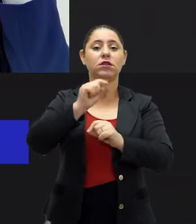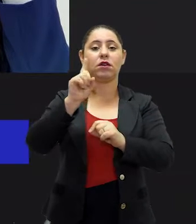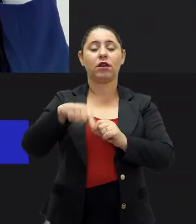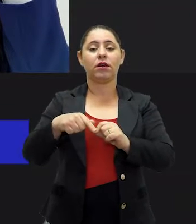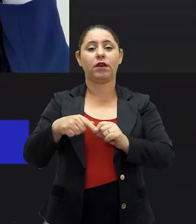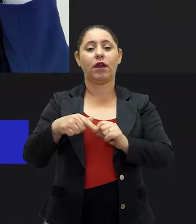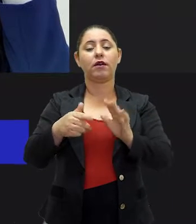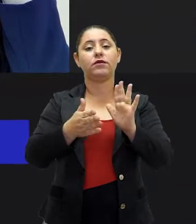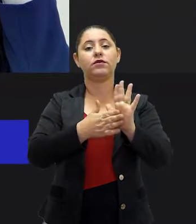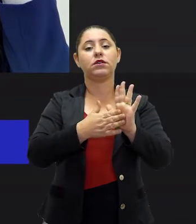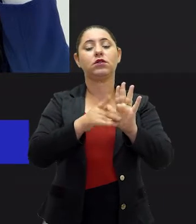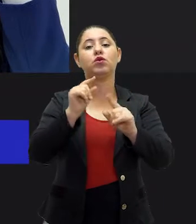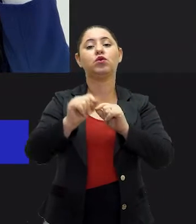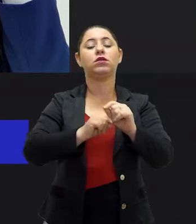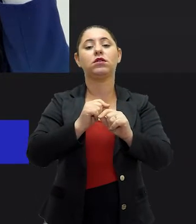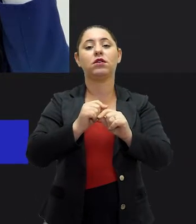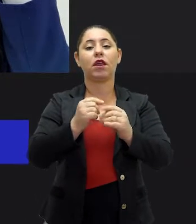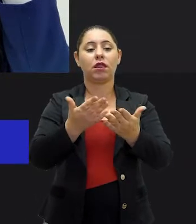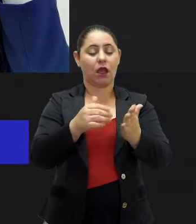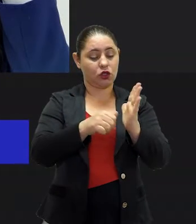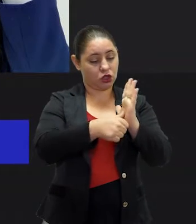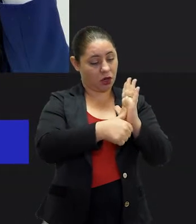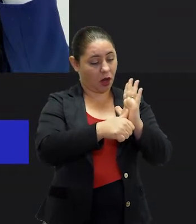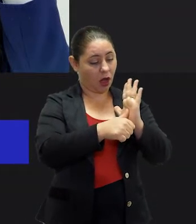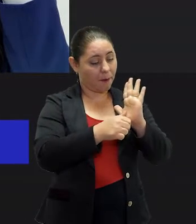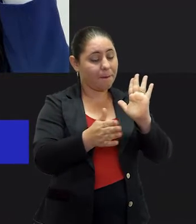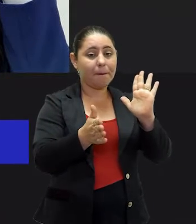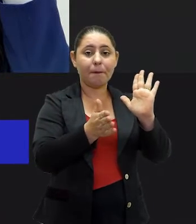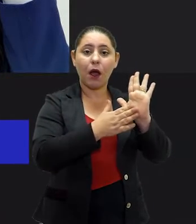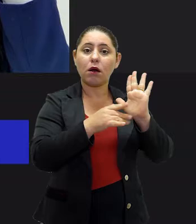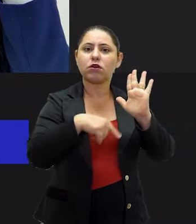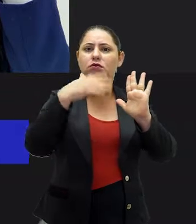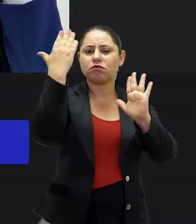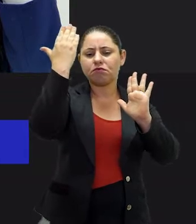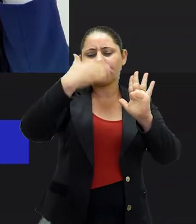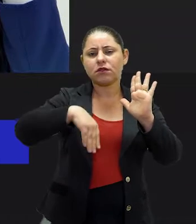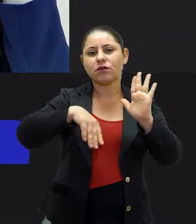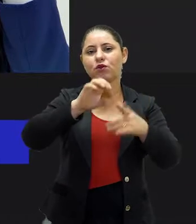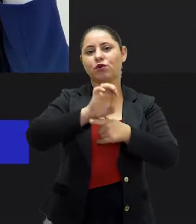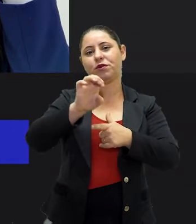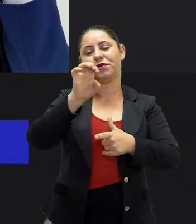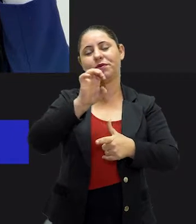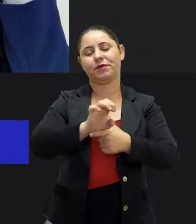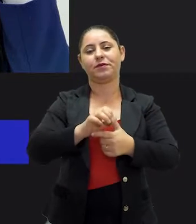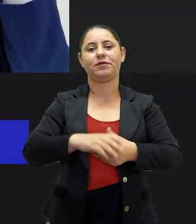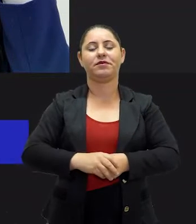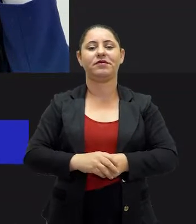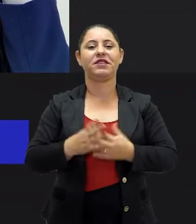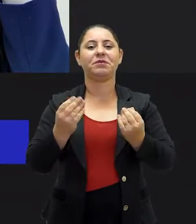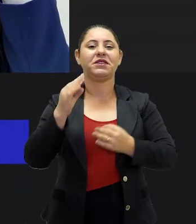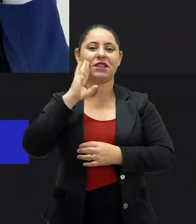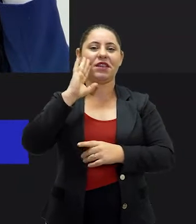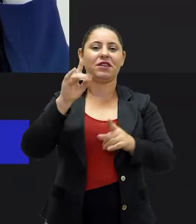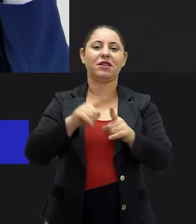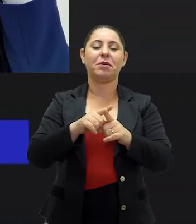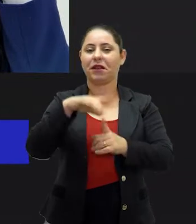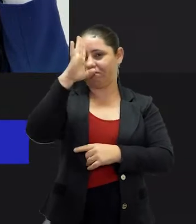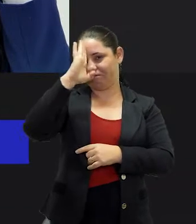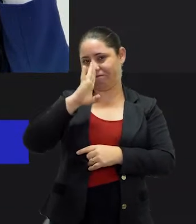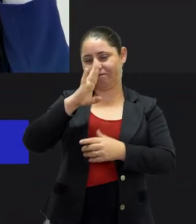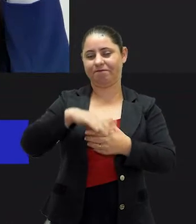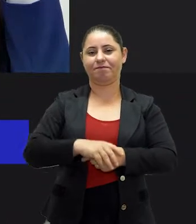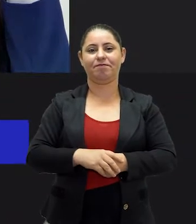vai propiciar que ele tenha um documento de identificação oficial do Estado e muito legal também